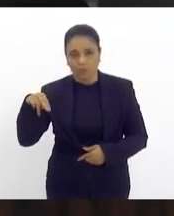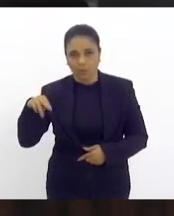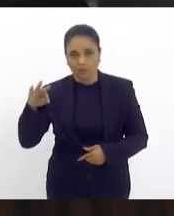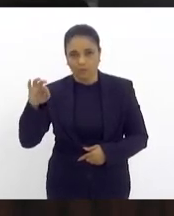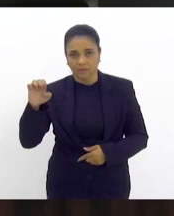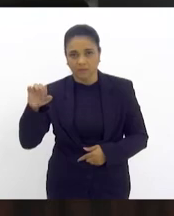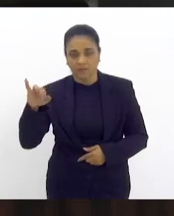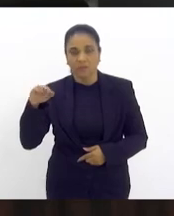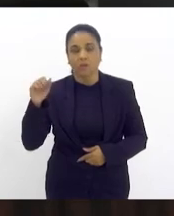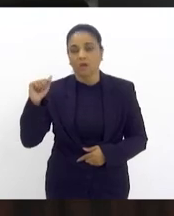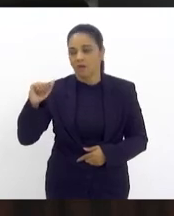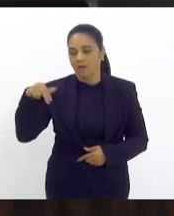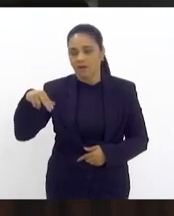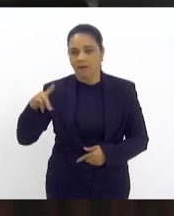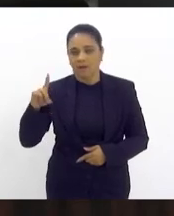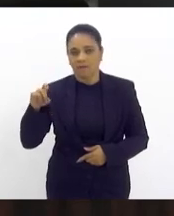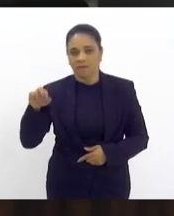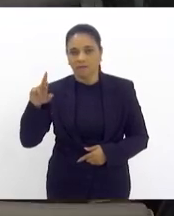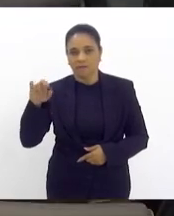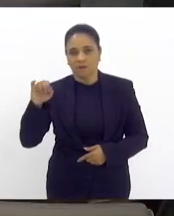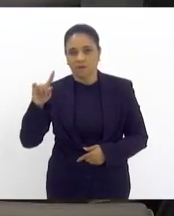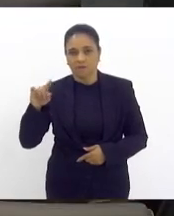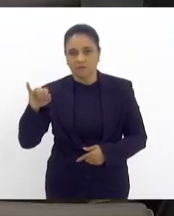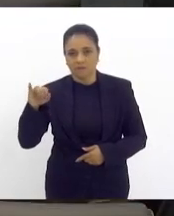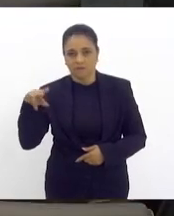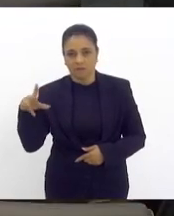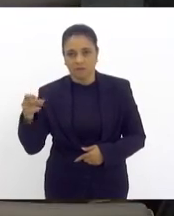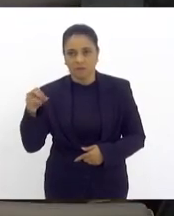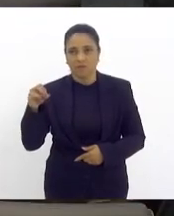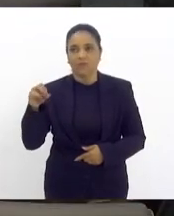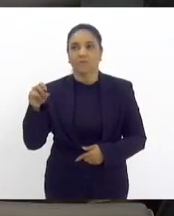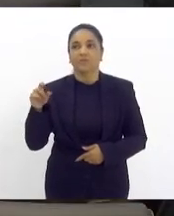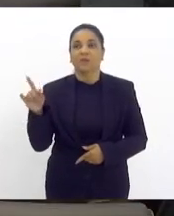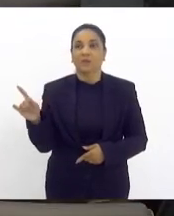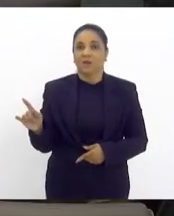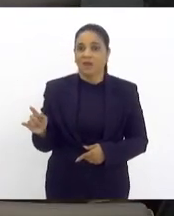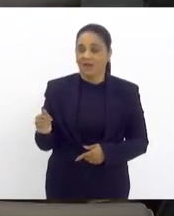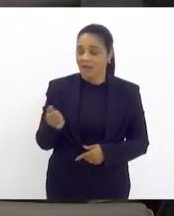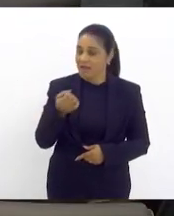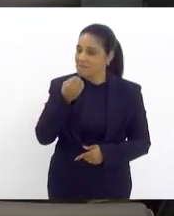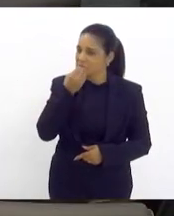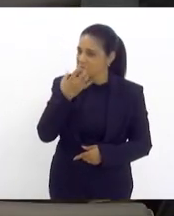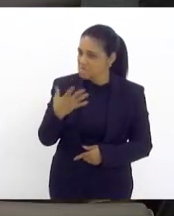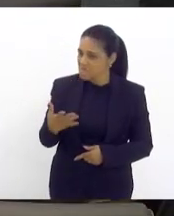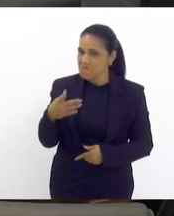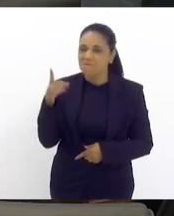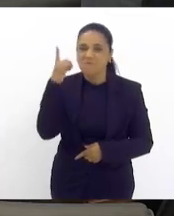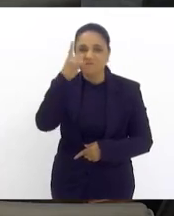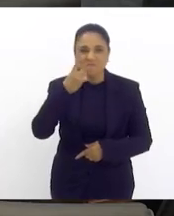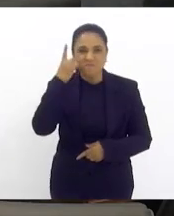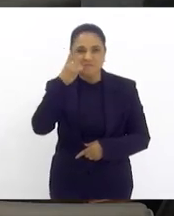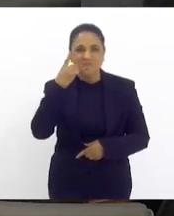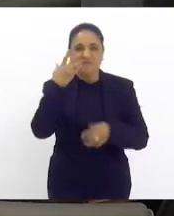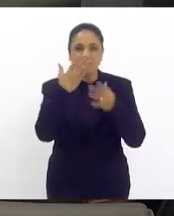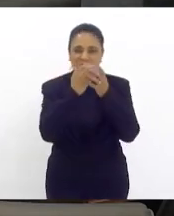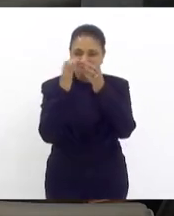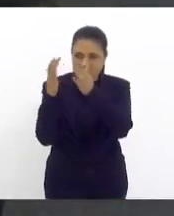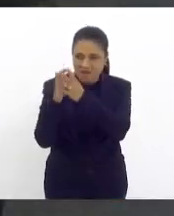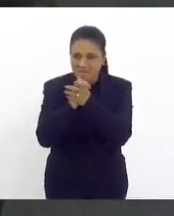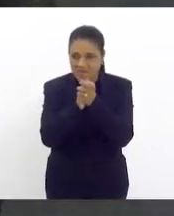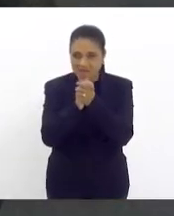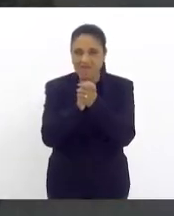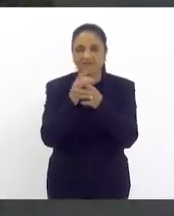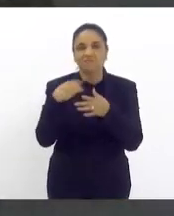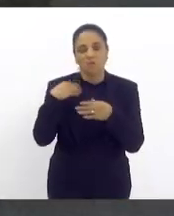Andrezinho Ceciliano Opa Meu nome Deputado Parabéns deputado Eu